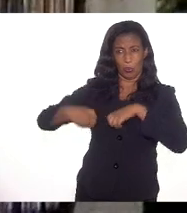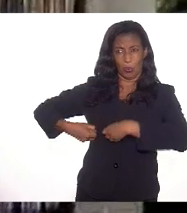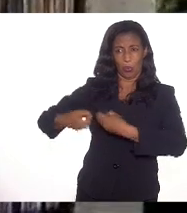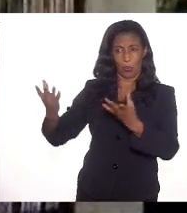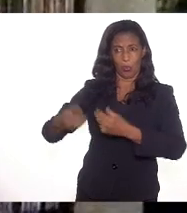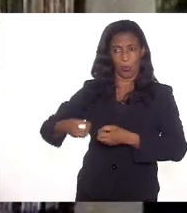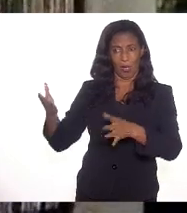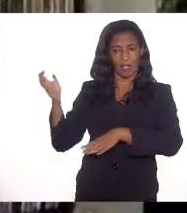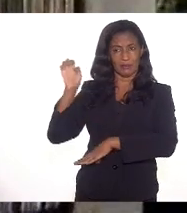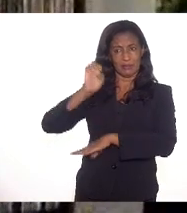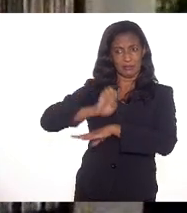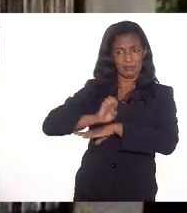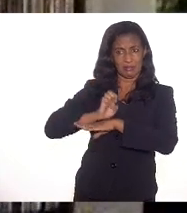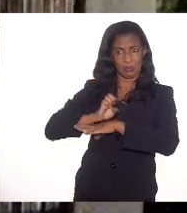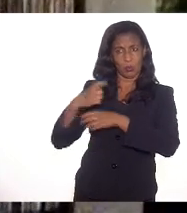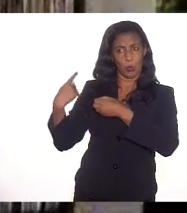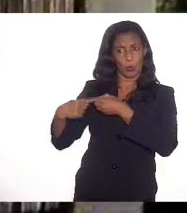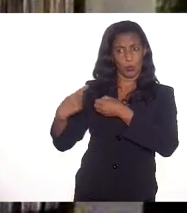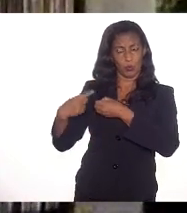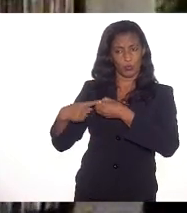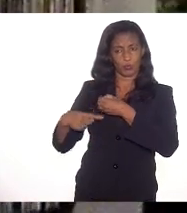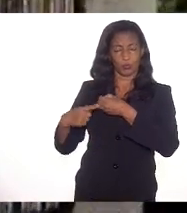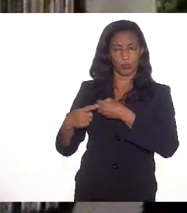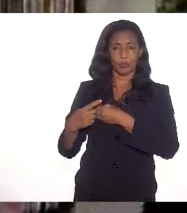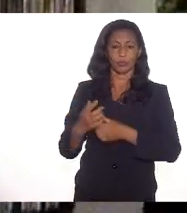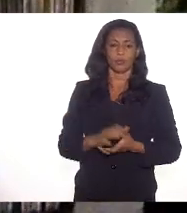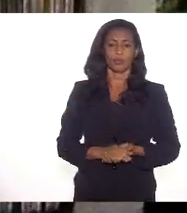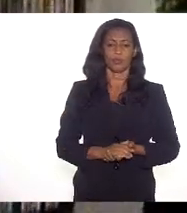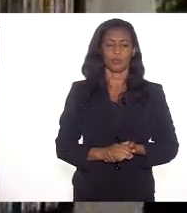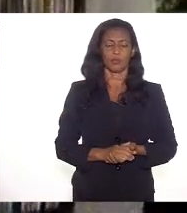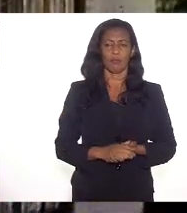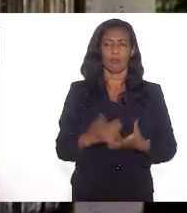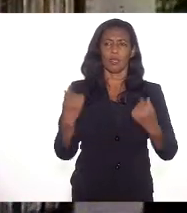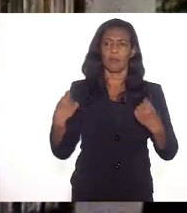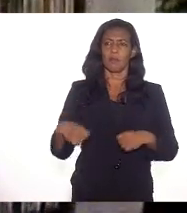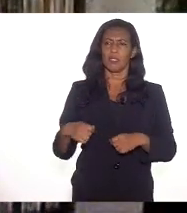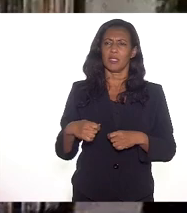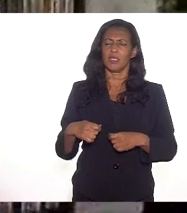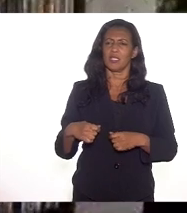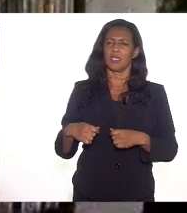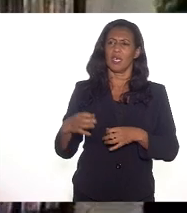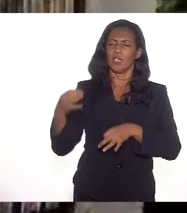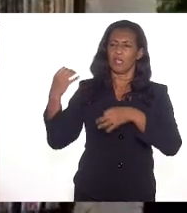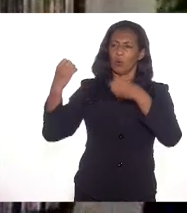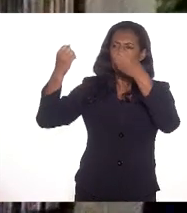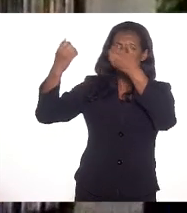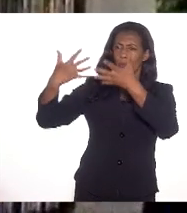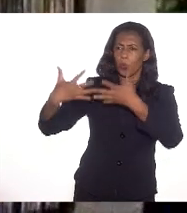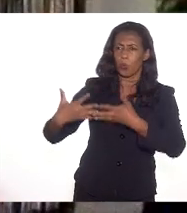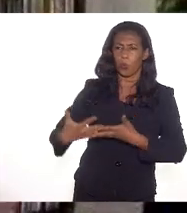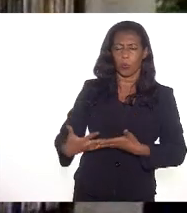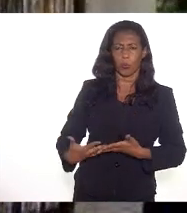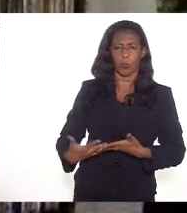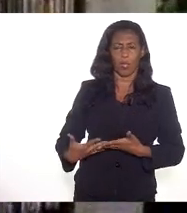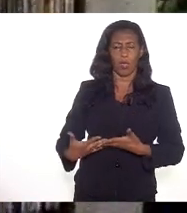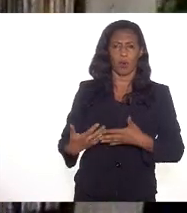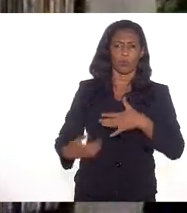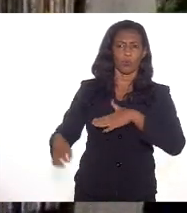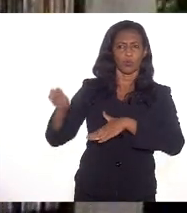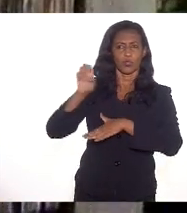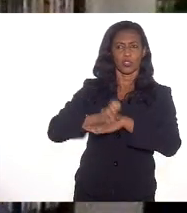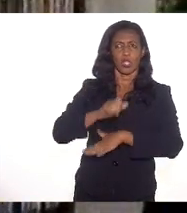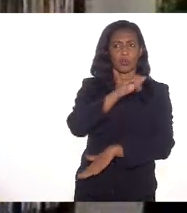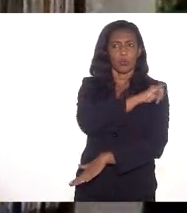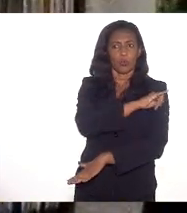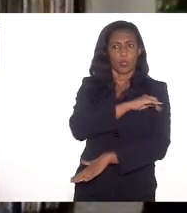estadual, ou um ajuste fiscal que não se justifica no sentido da recuperação do Estado do Rio e